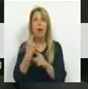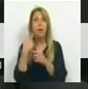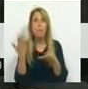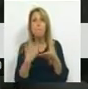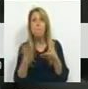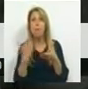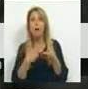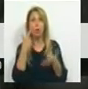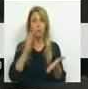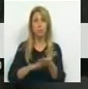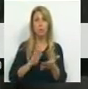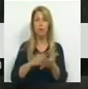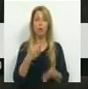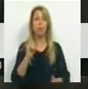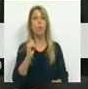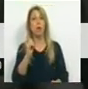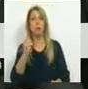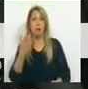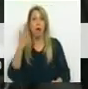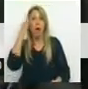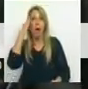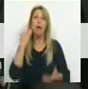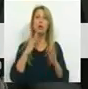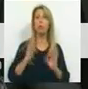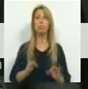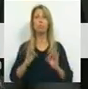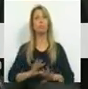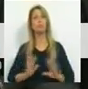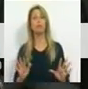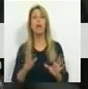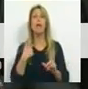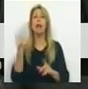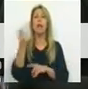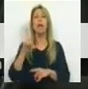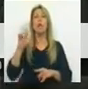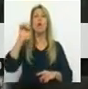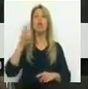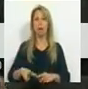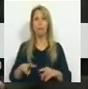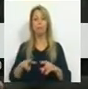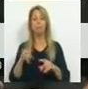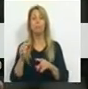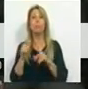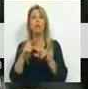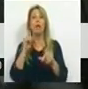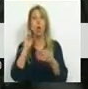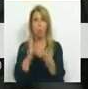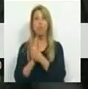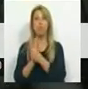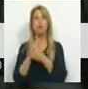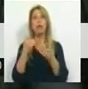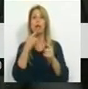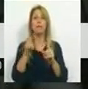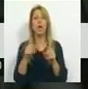Partido Socialista considera firmados. É, usando uma linguagem processual, é quase um despacho saneador feito pelo